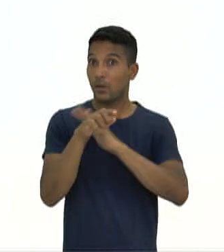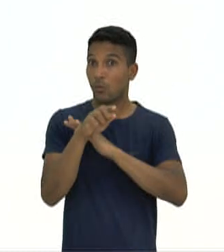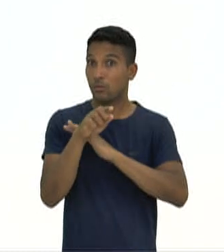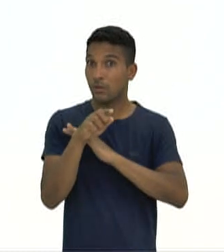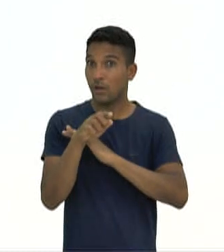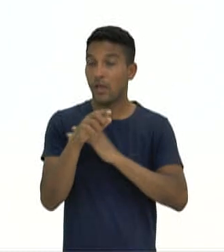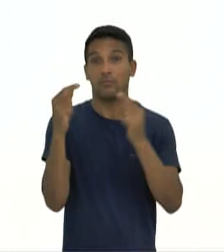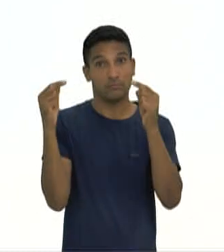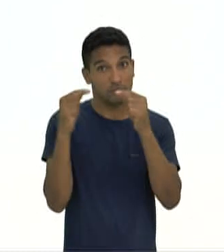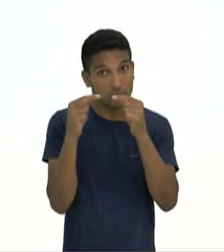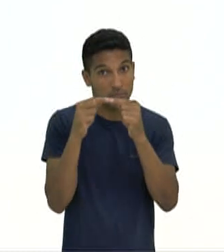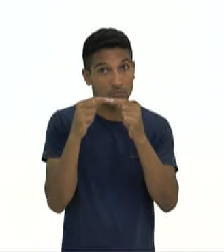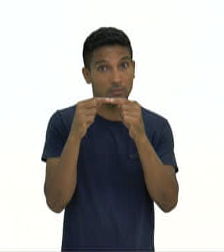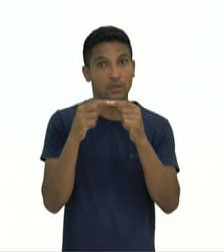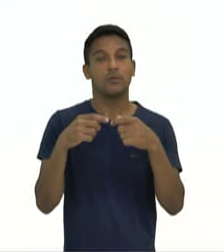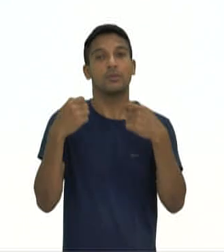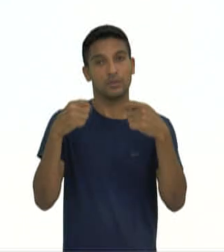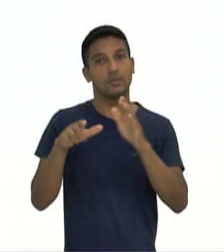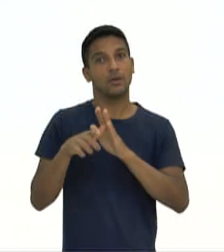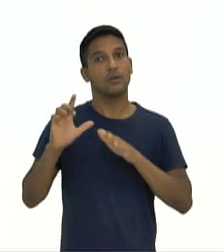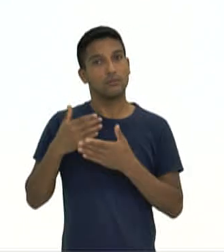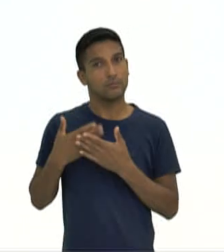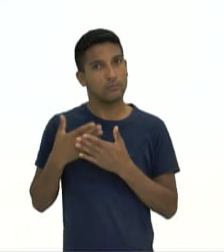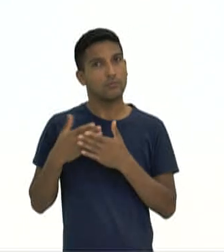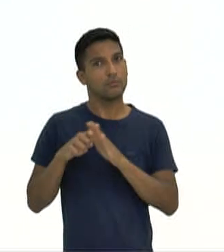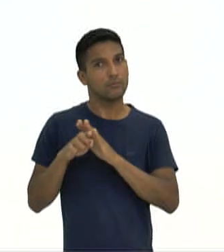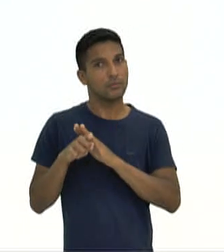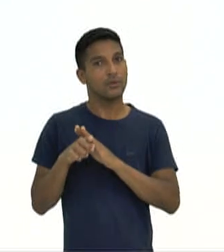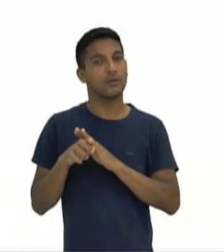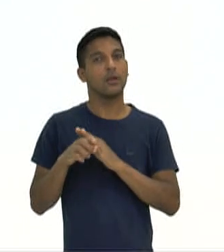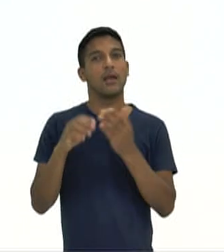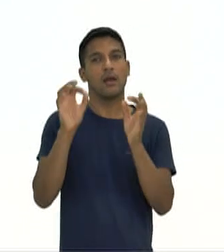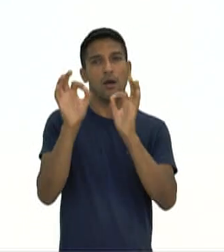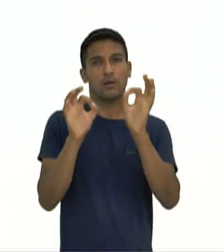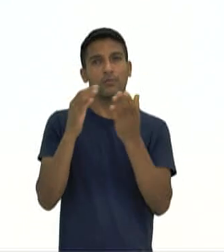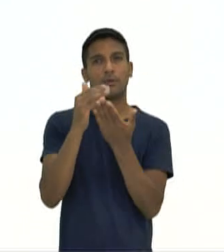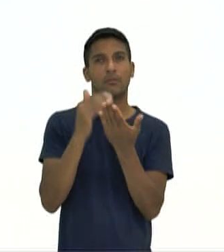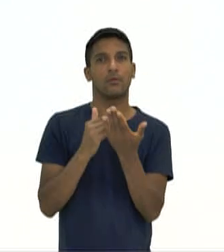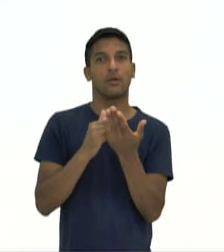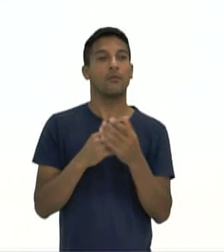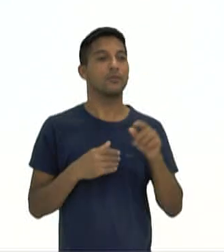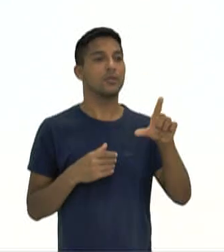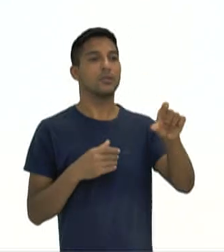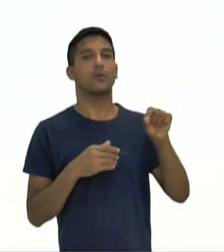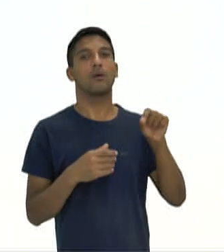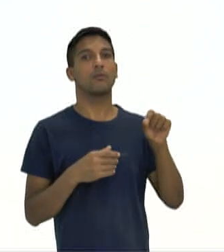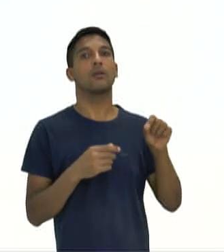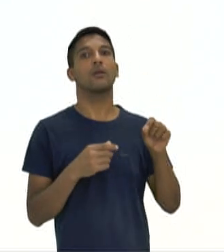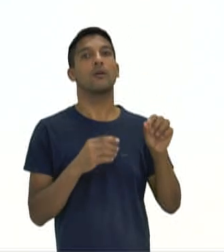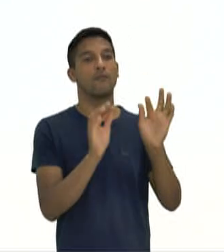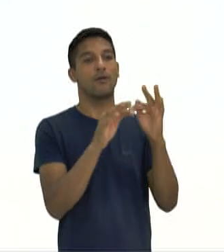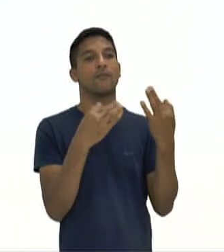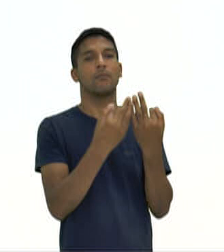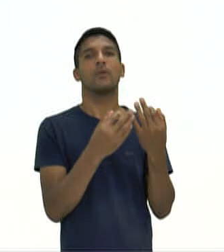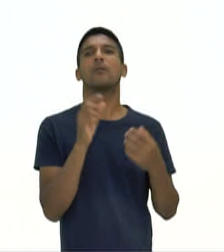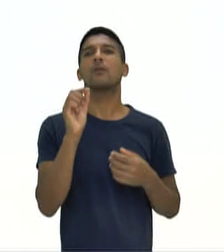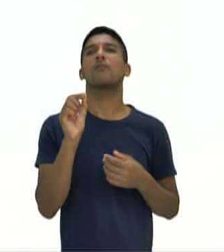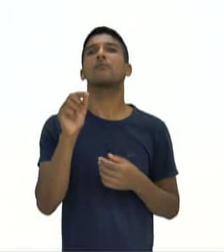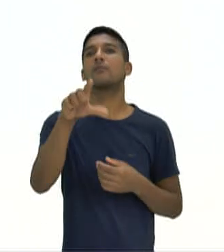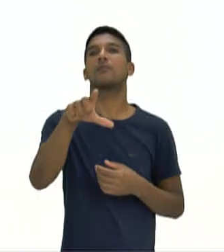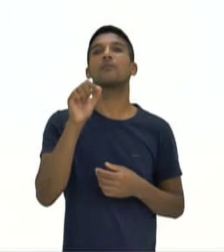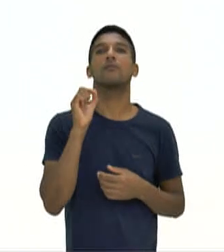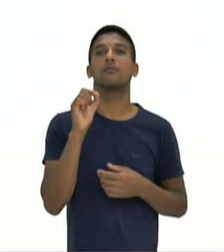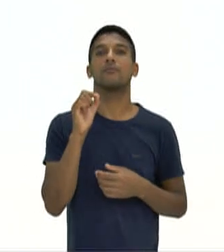deverá entrevistar um familiar. Letra A. Quem você escolheria? Faça o convite para participar da